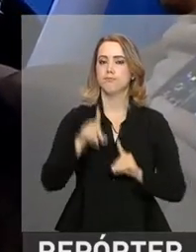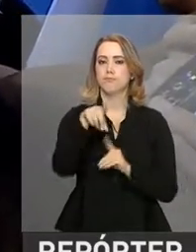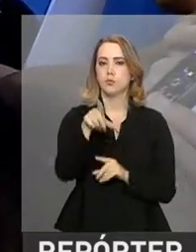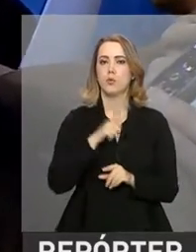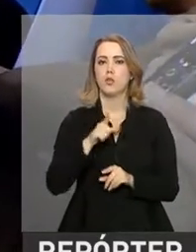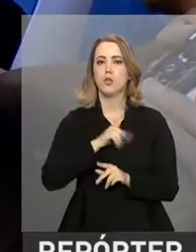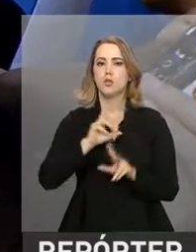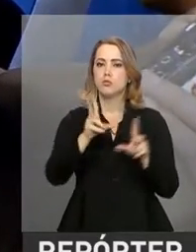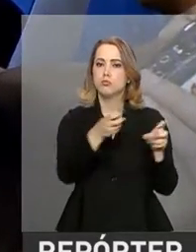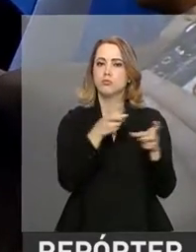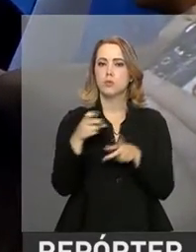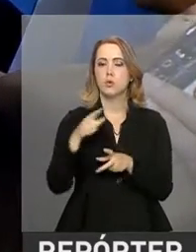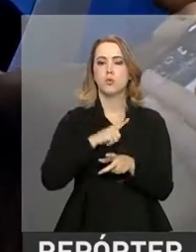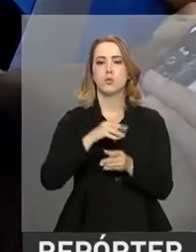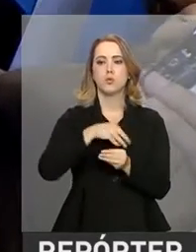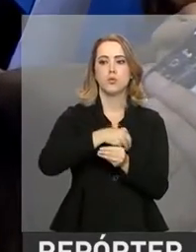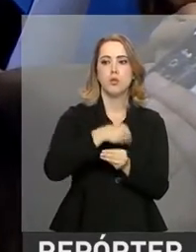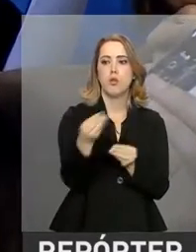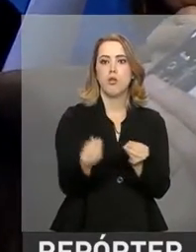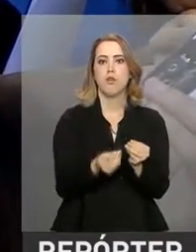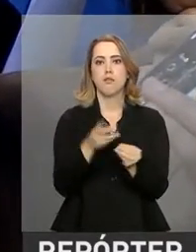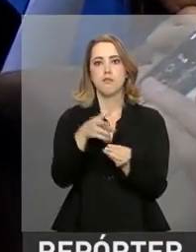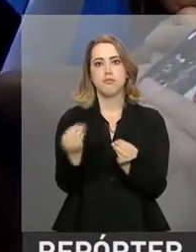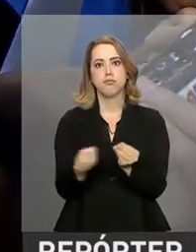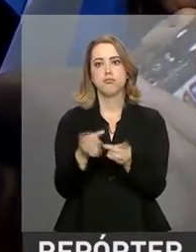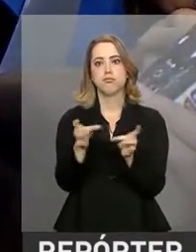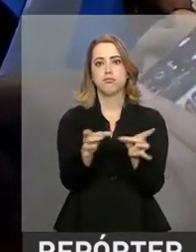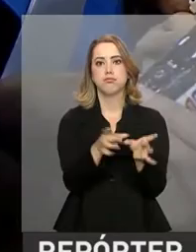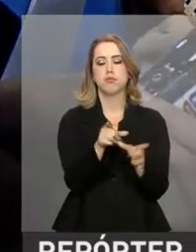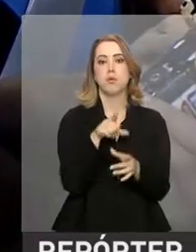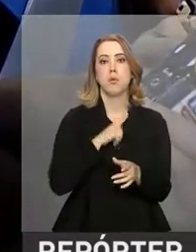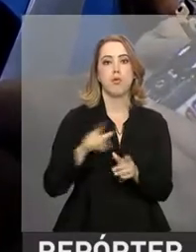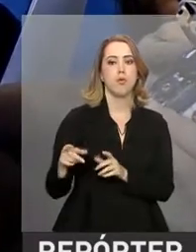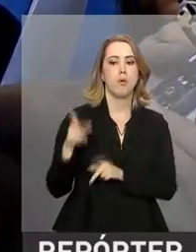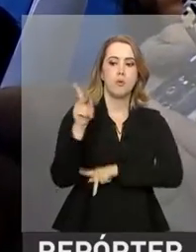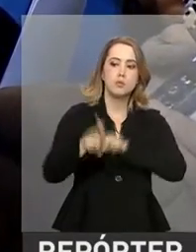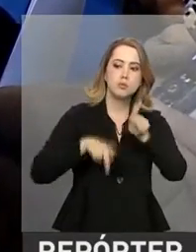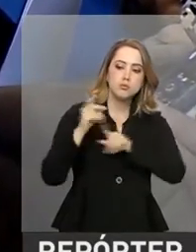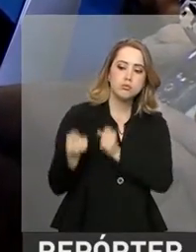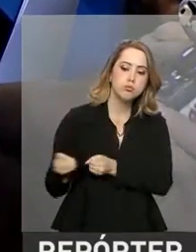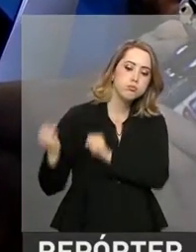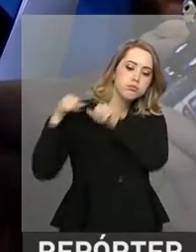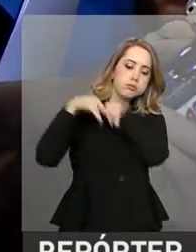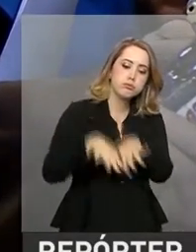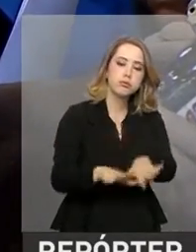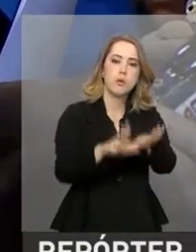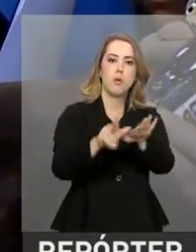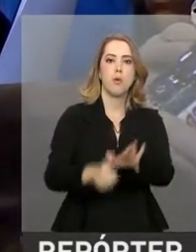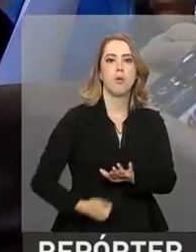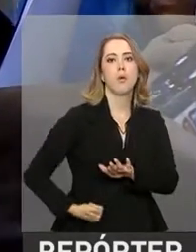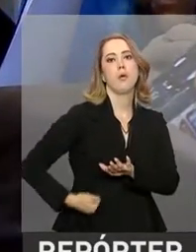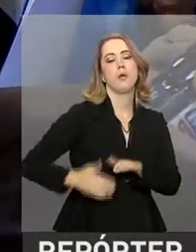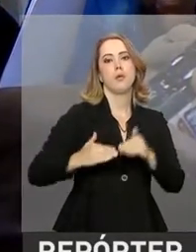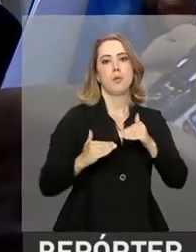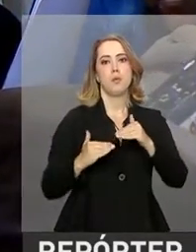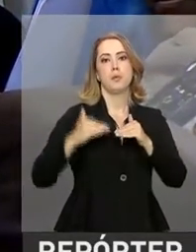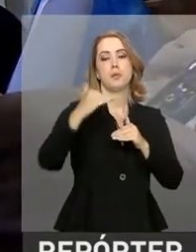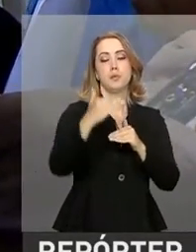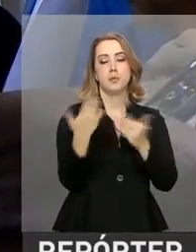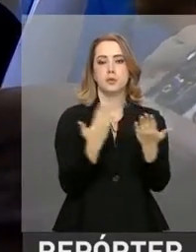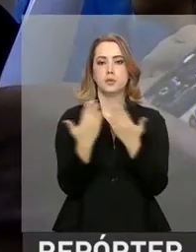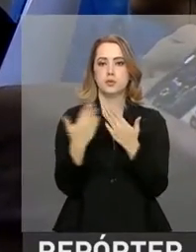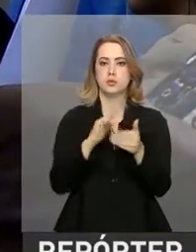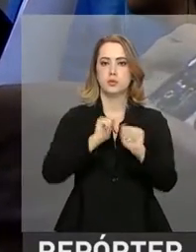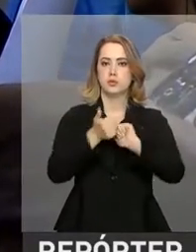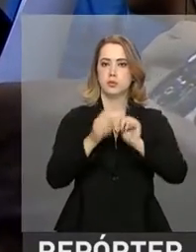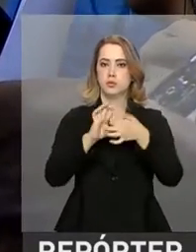é público Record maior de 100 que significa dizer maior público do que nas olimpíadas nós tivemos a